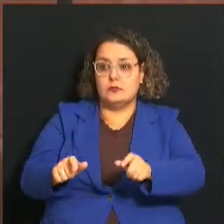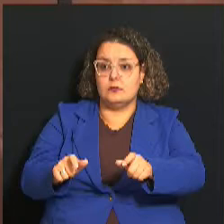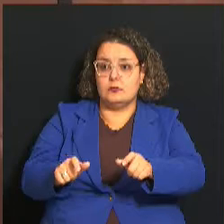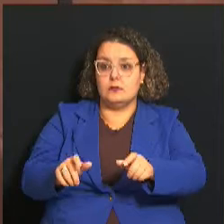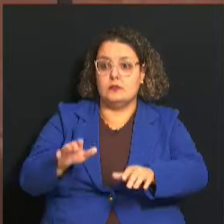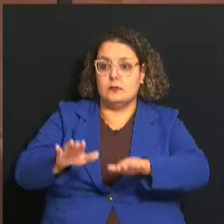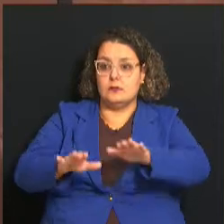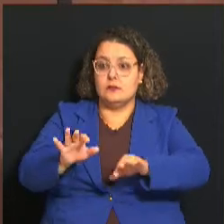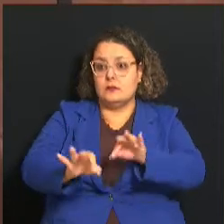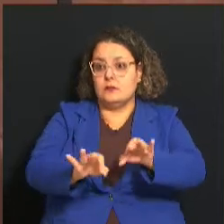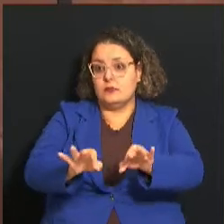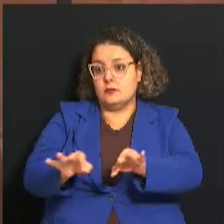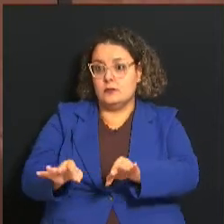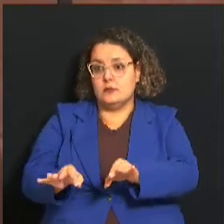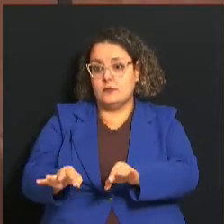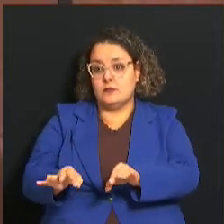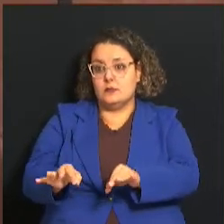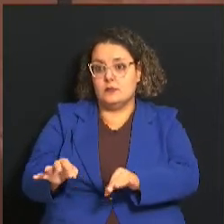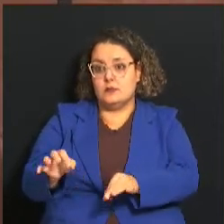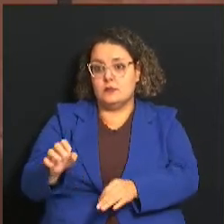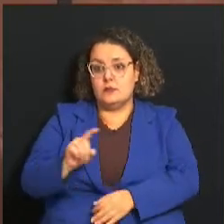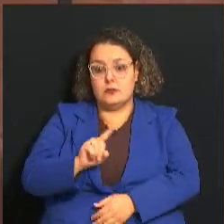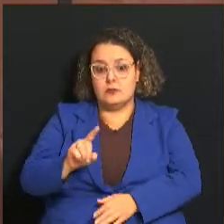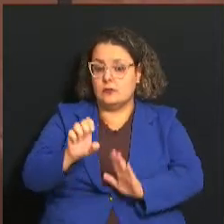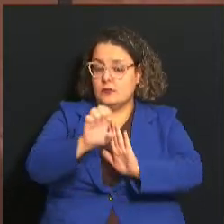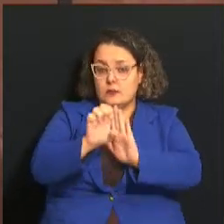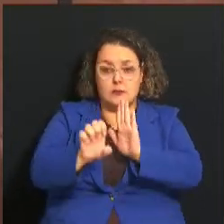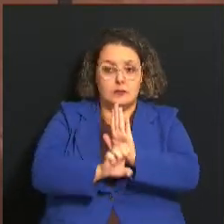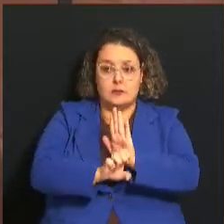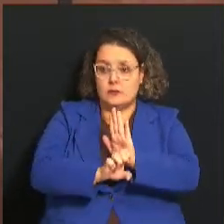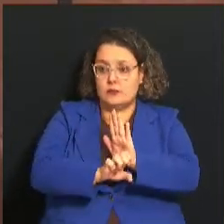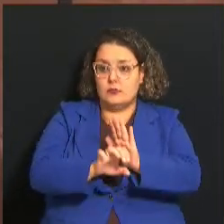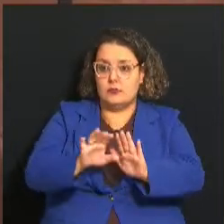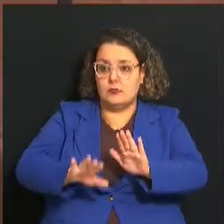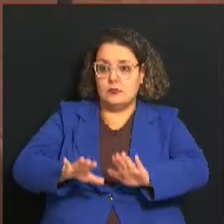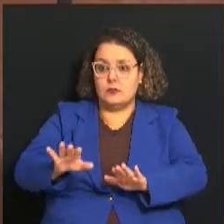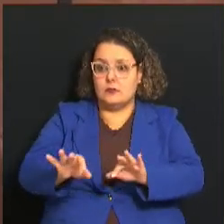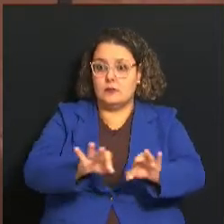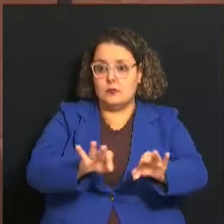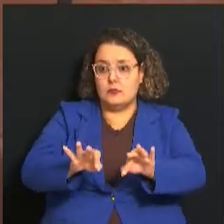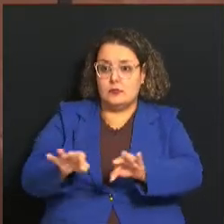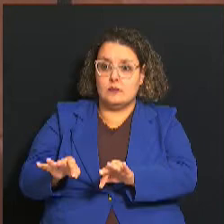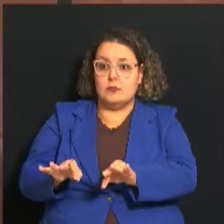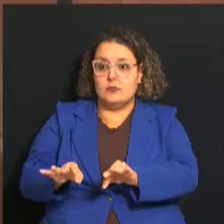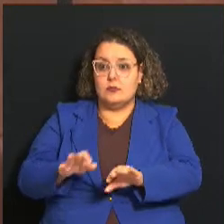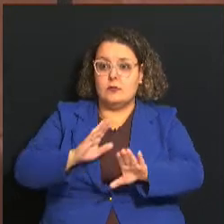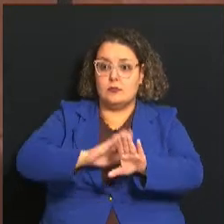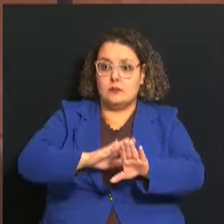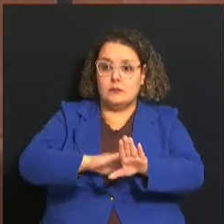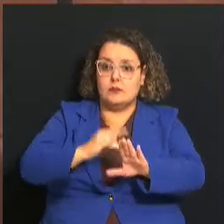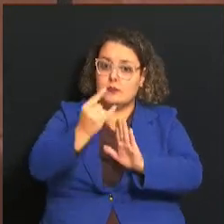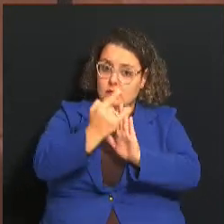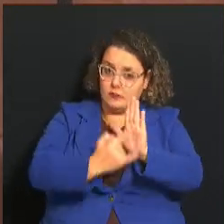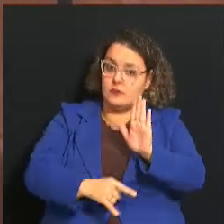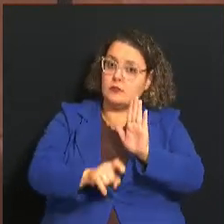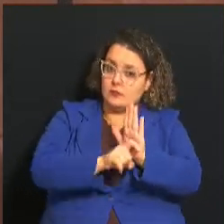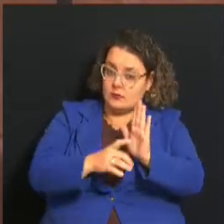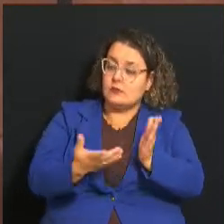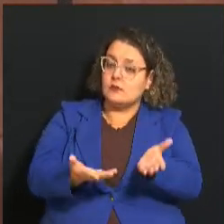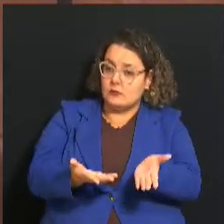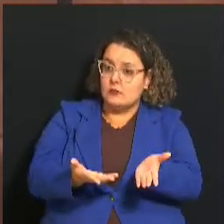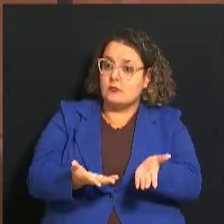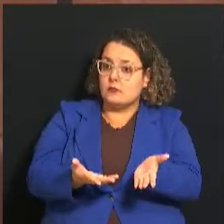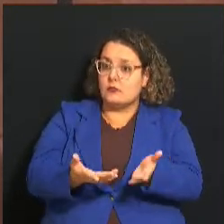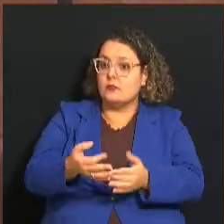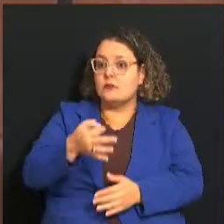popular ela não está organizada em estatuto, ela não está organizada numa ação burocratizada. Né? Então, eu ia